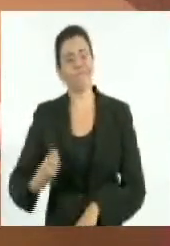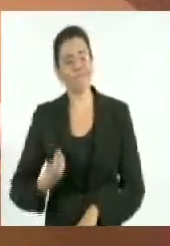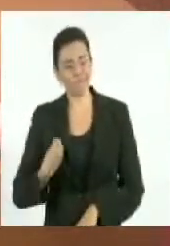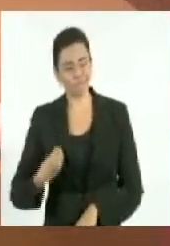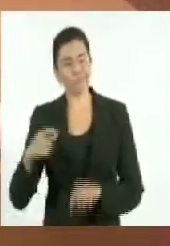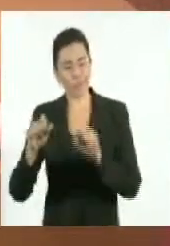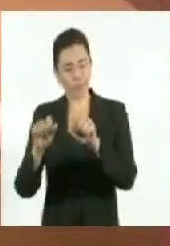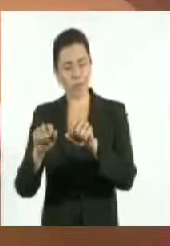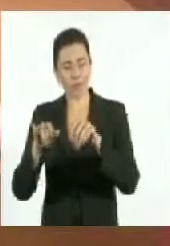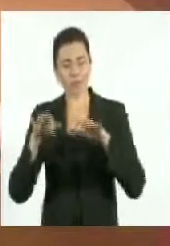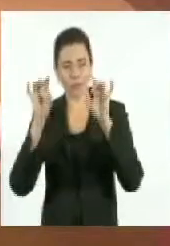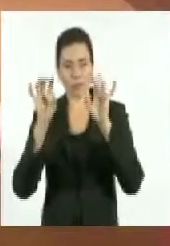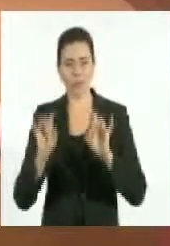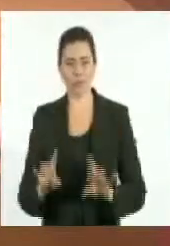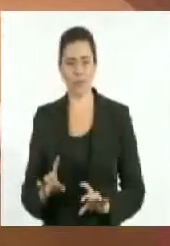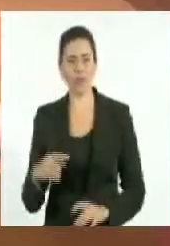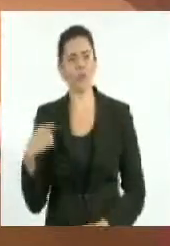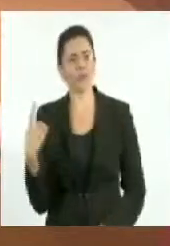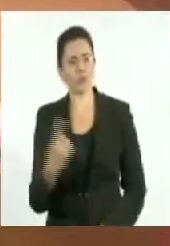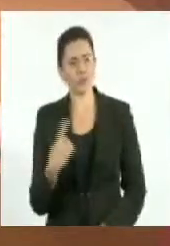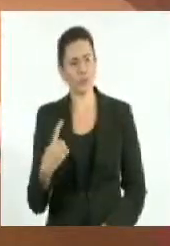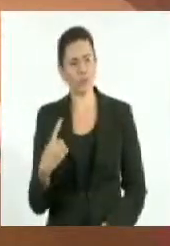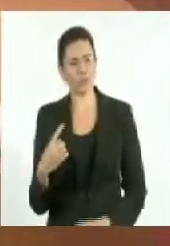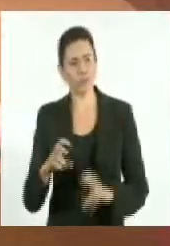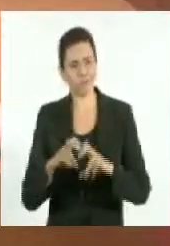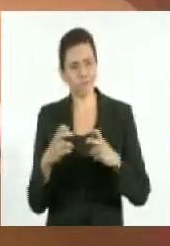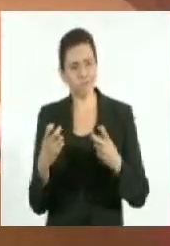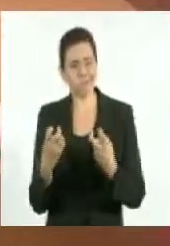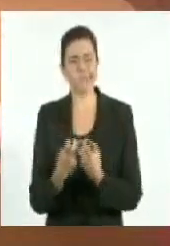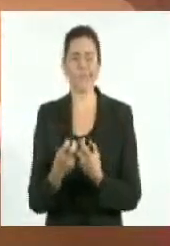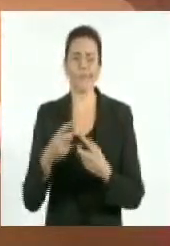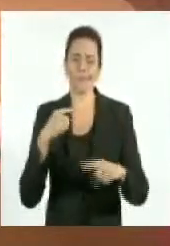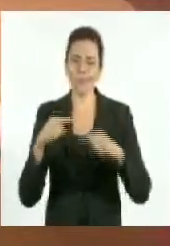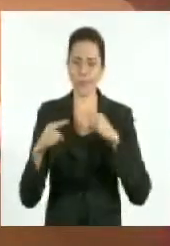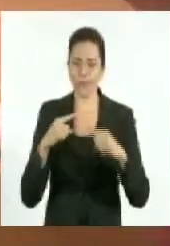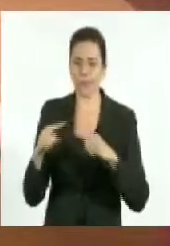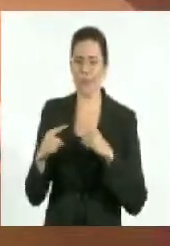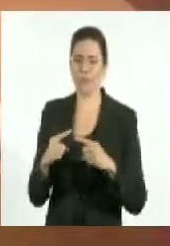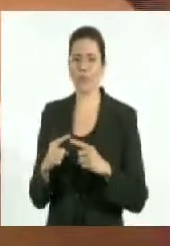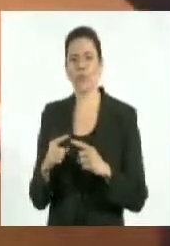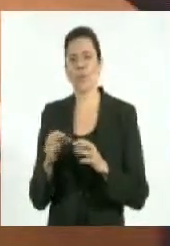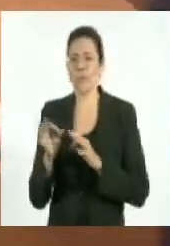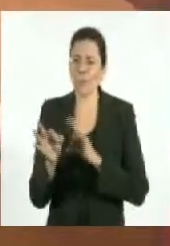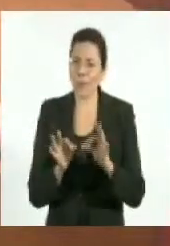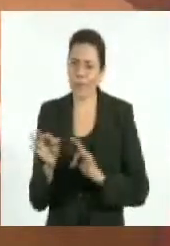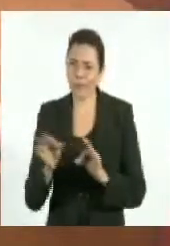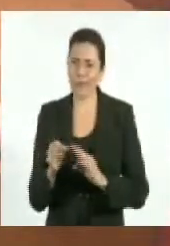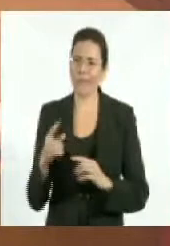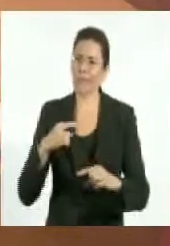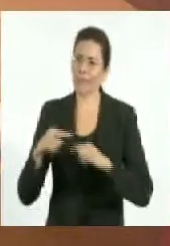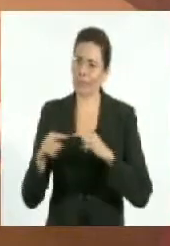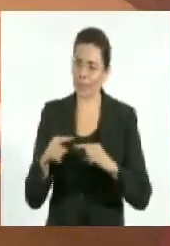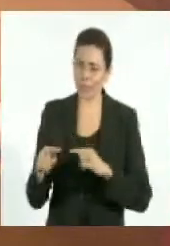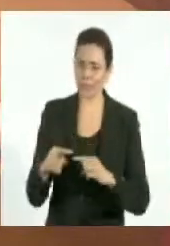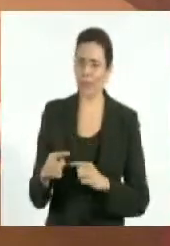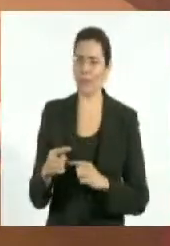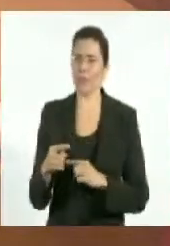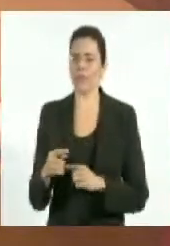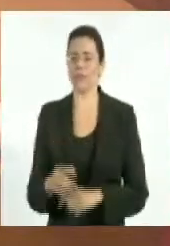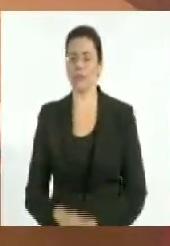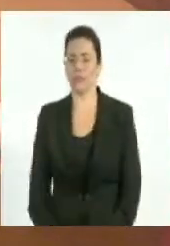discutir. Volto a dizer, nós não vamos formular política pública, mas nós podemos sim contribuir